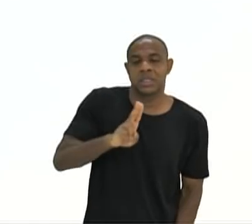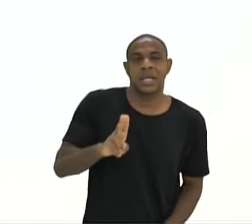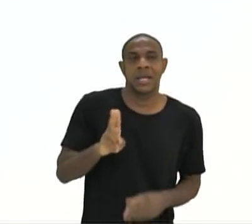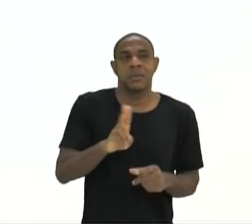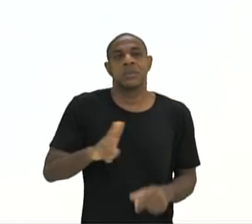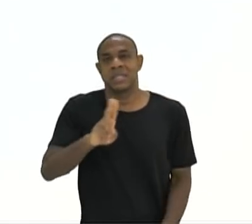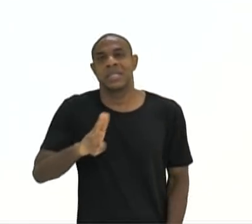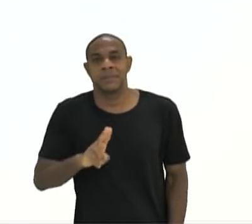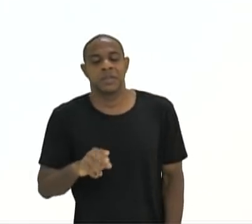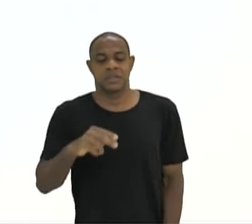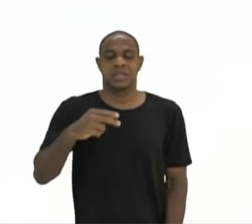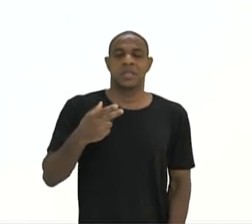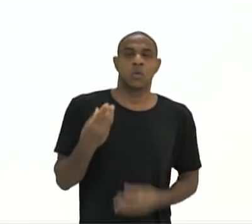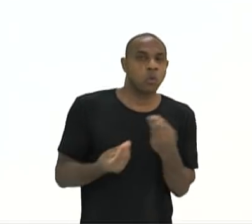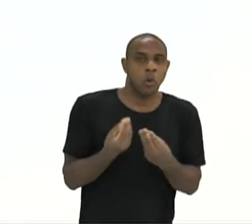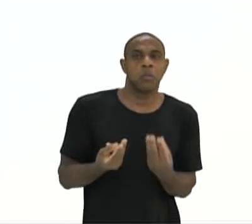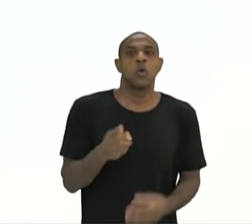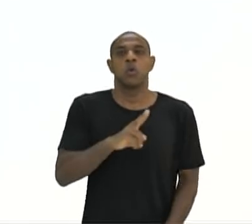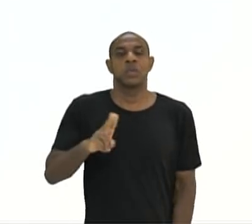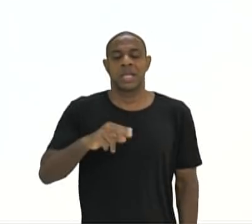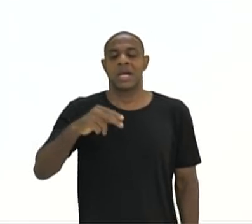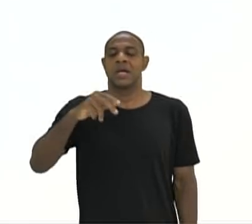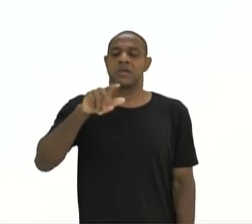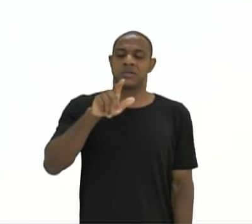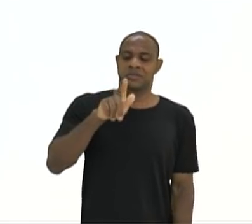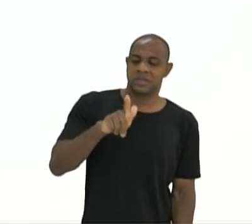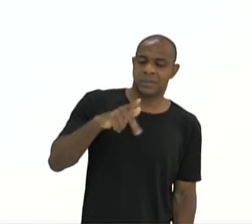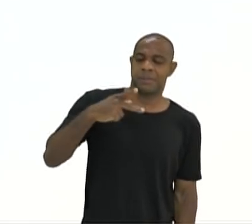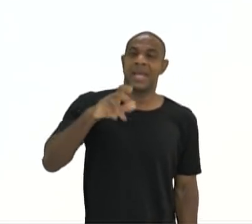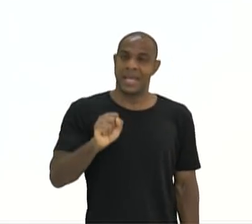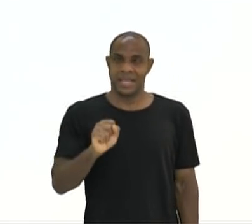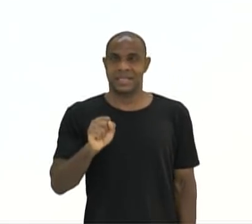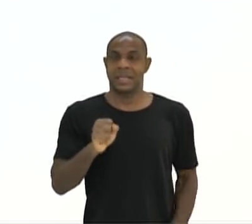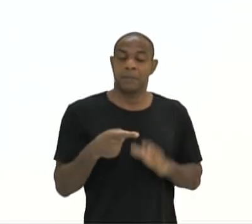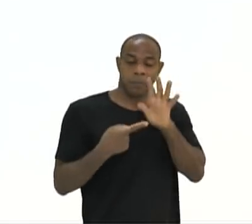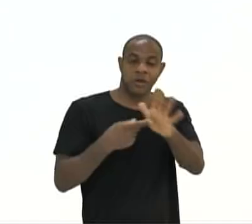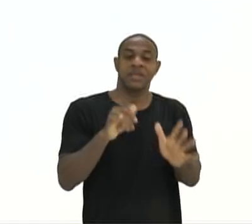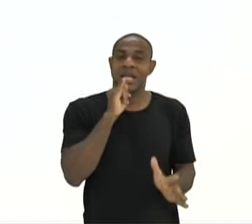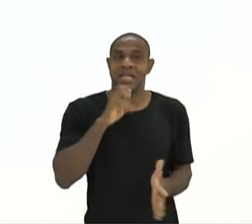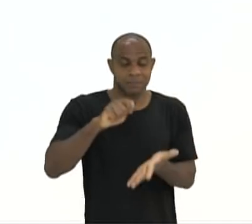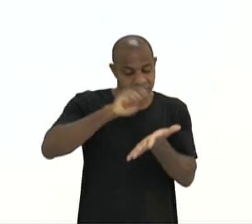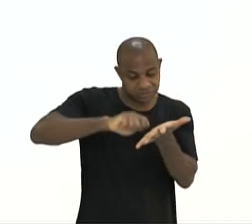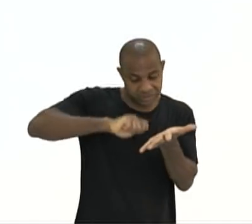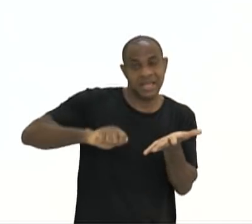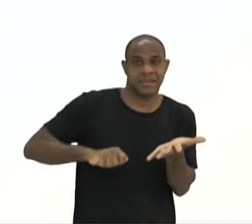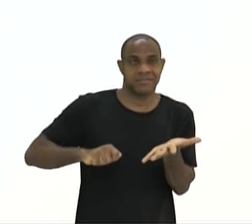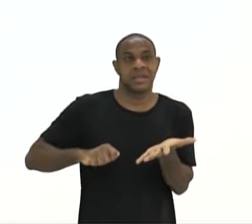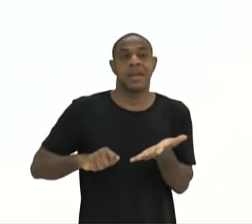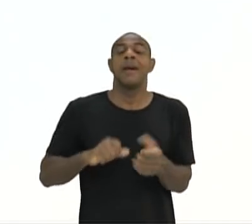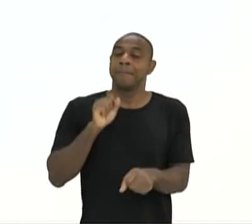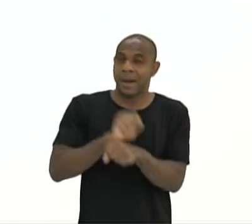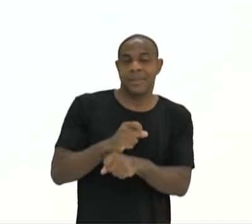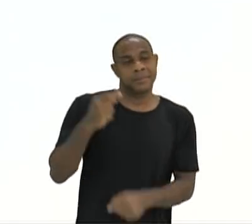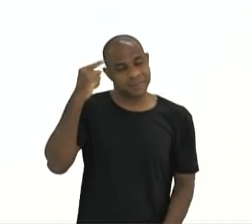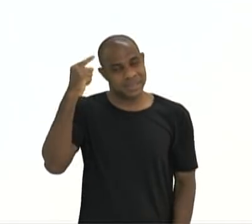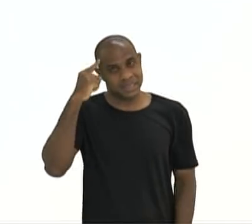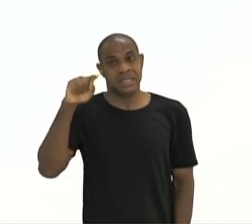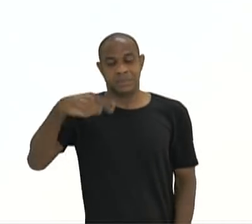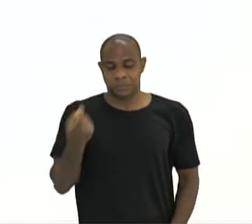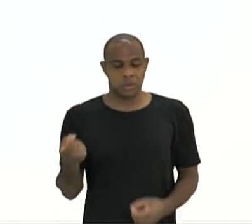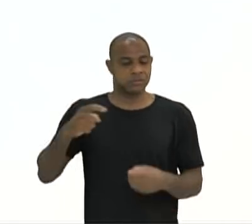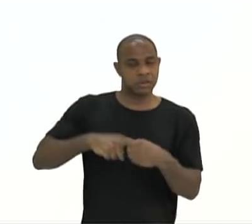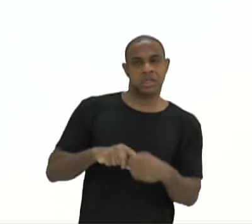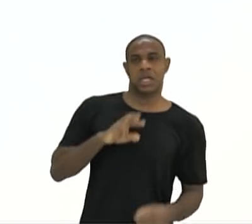GPS atualmente. E agora eu gostaria que vocês parassem um pouquinho e pensassem. Daqui a pouco eu retorno com a resposta